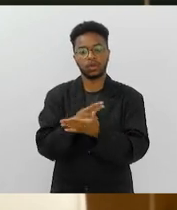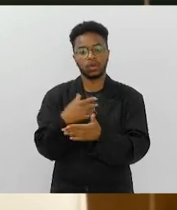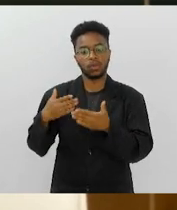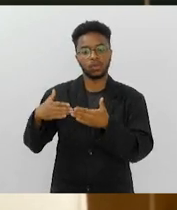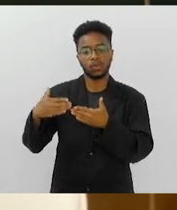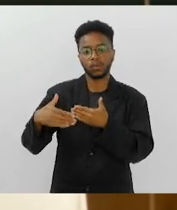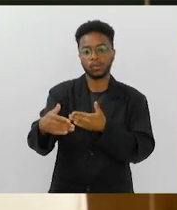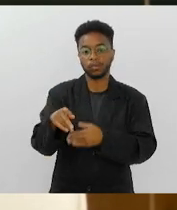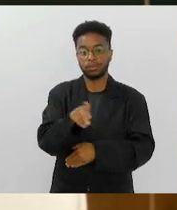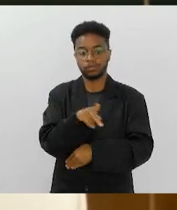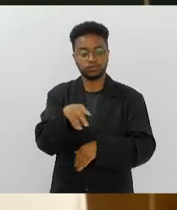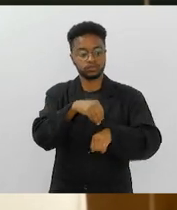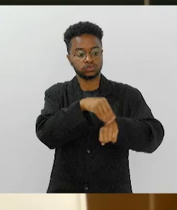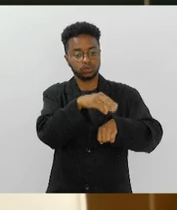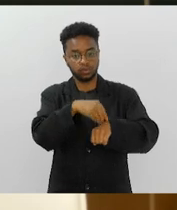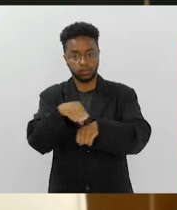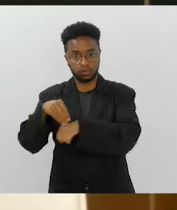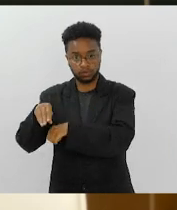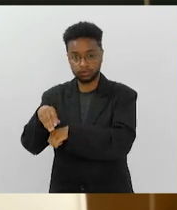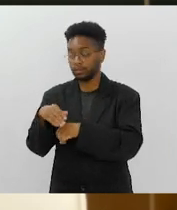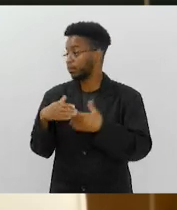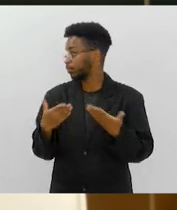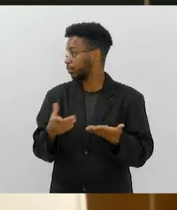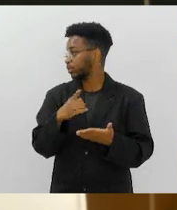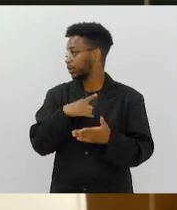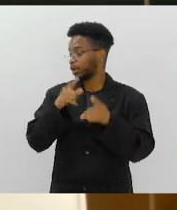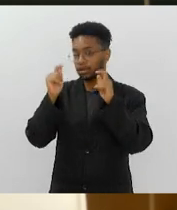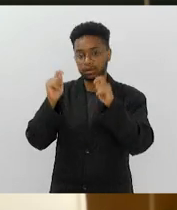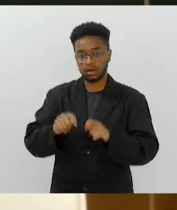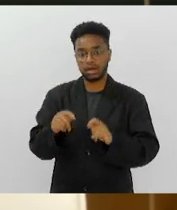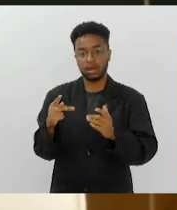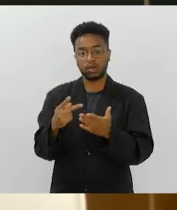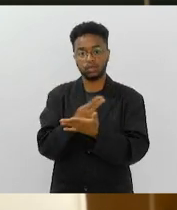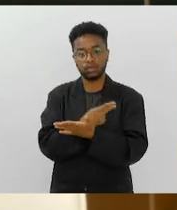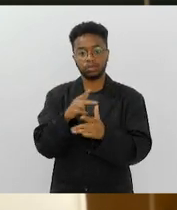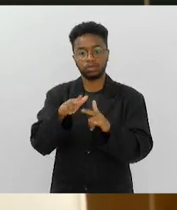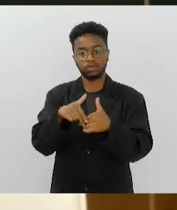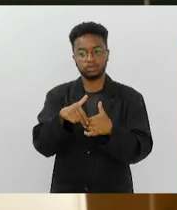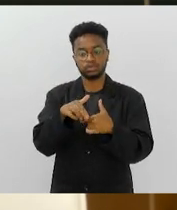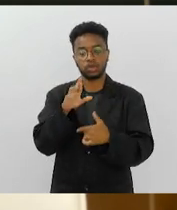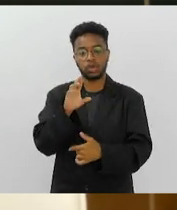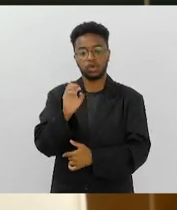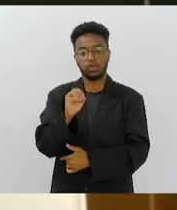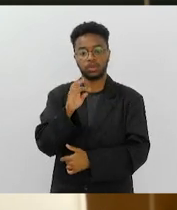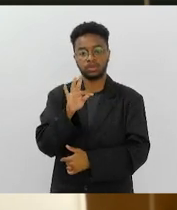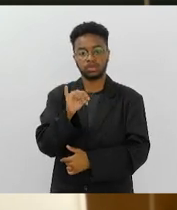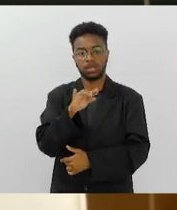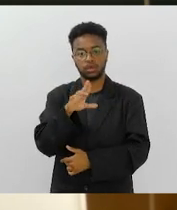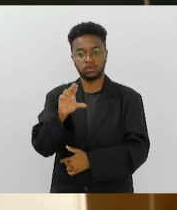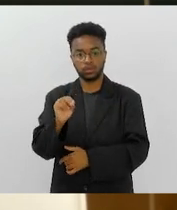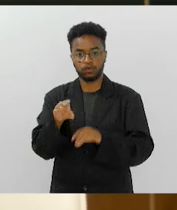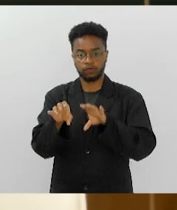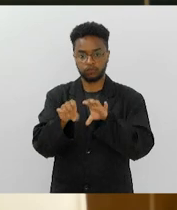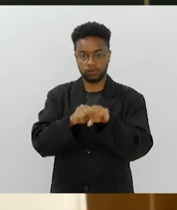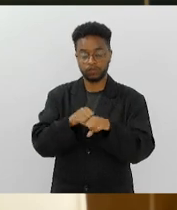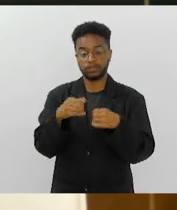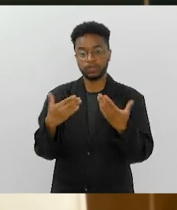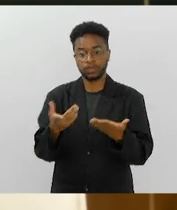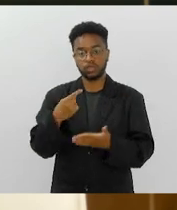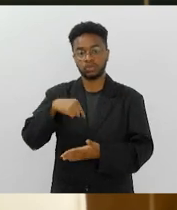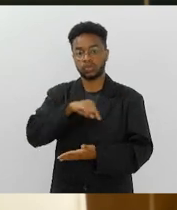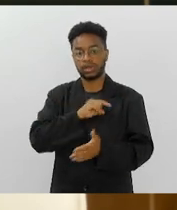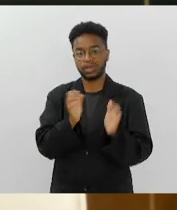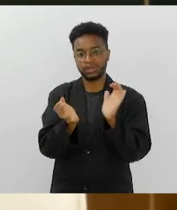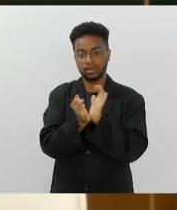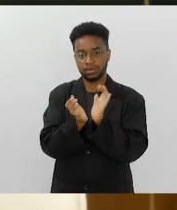professor para professor. Essa capacitação ela se dá por meio de roteiros formativos e nós, enquanto equipe, nós temos